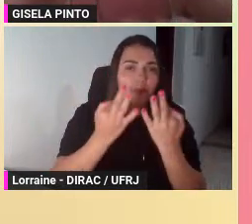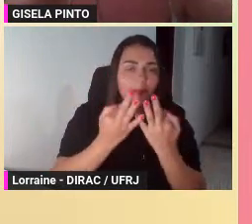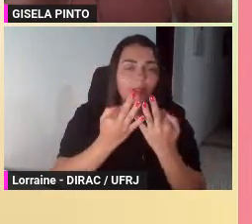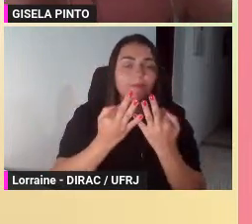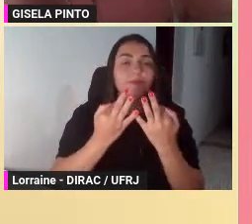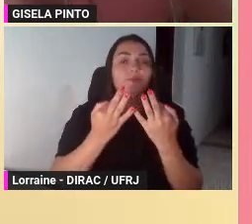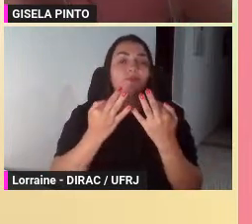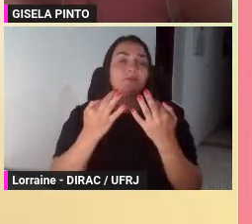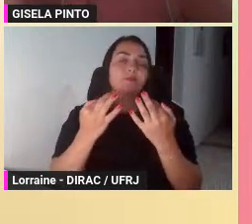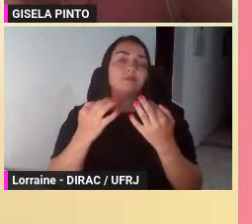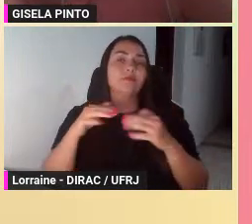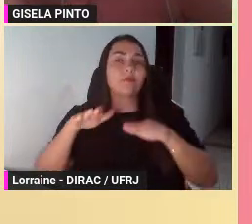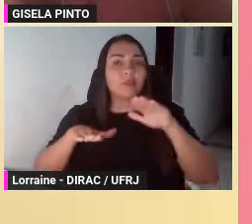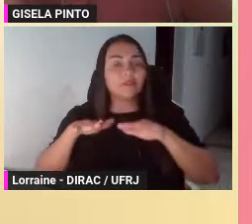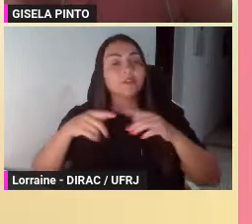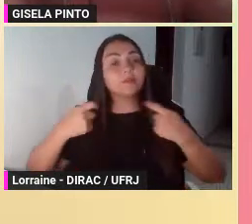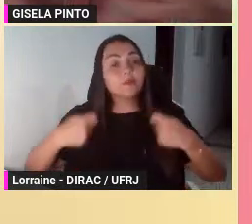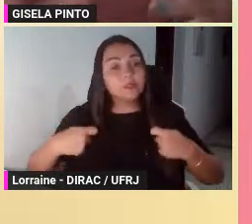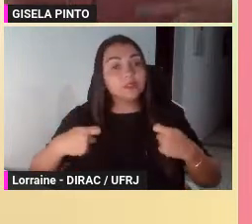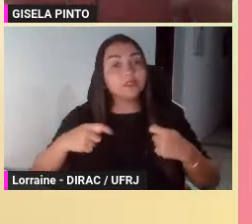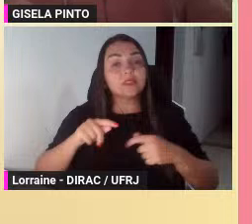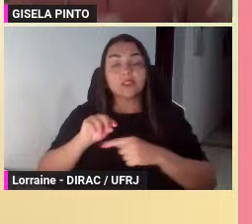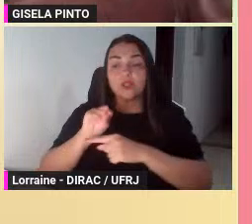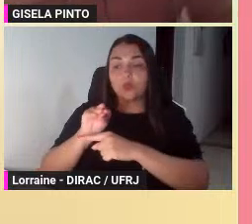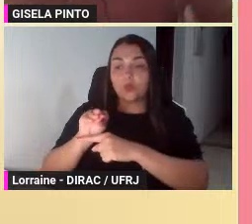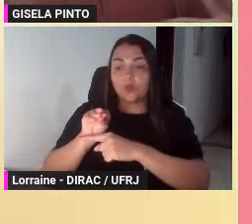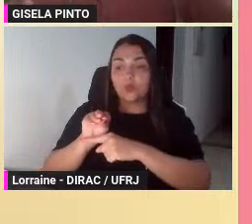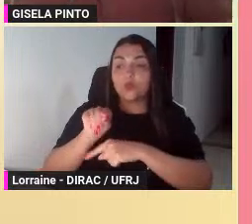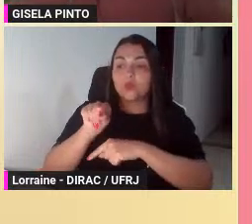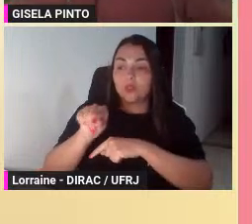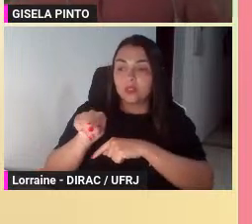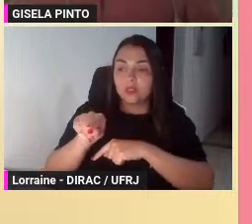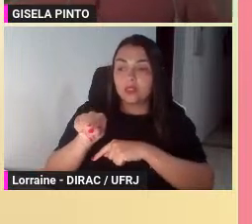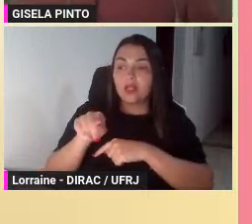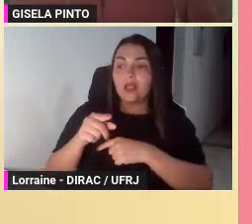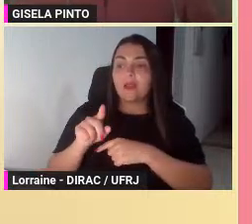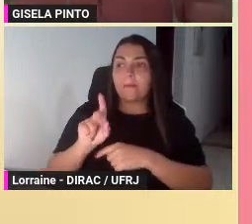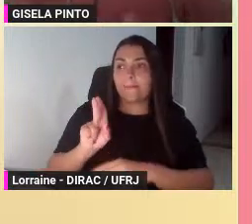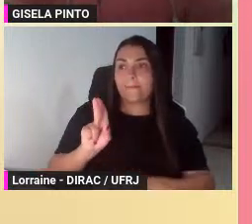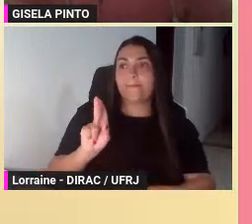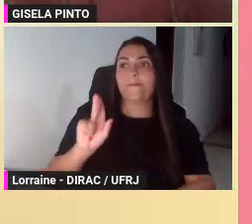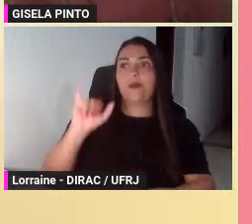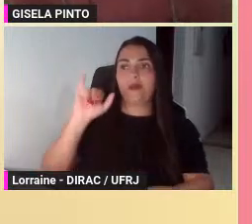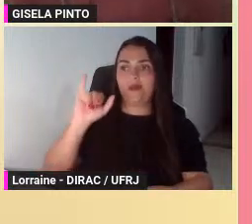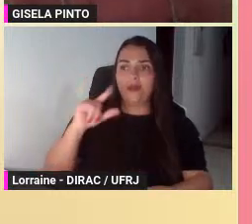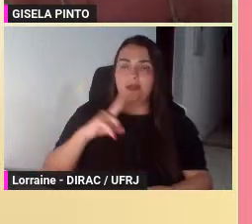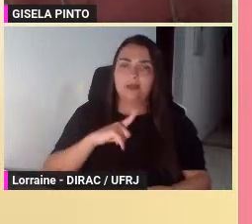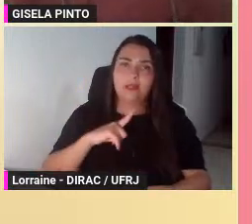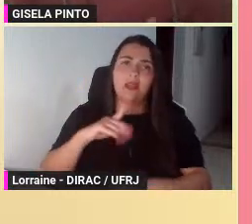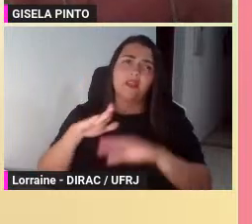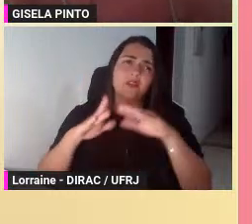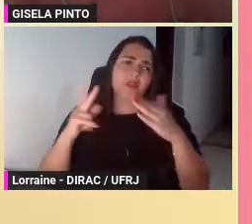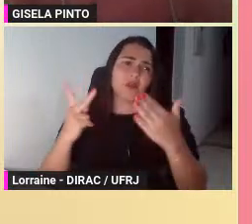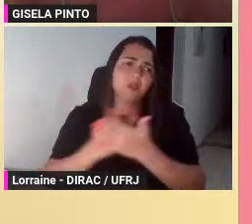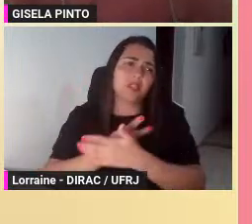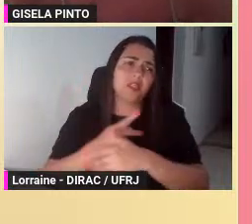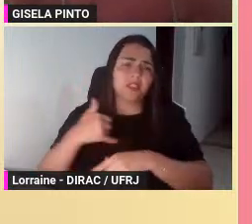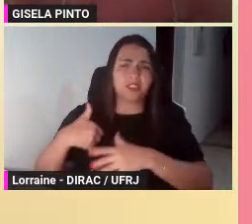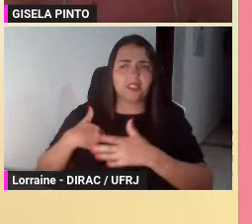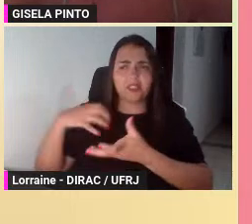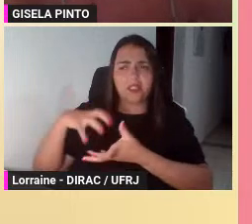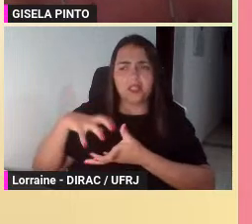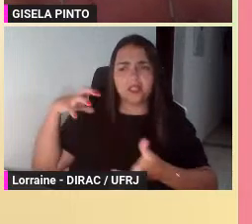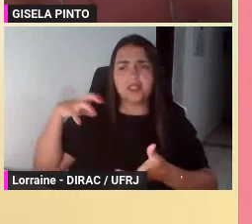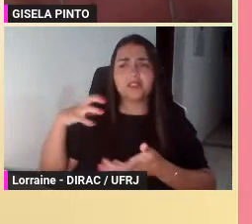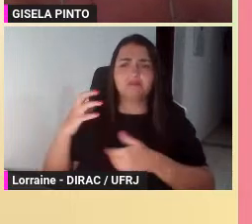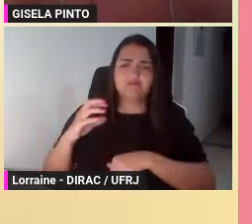a necessidade de se cuidar de um dos pais, por exemplo, que tenha ficado por idade mais